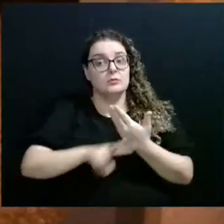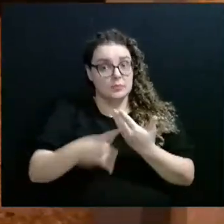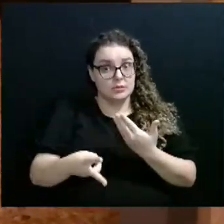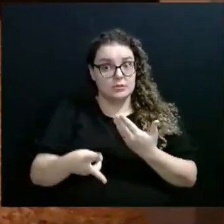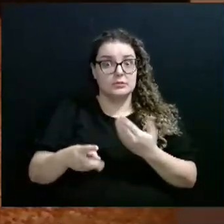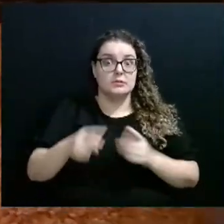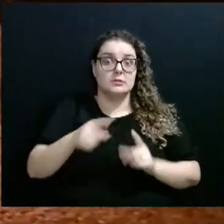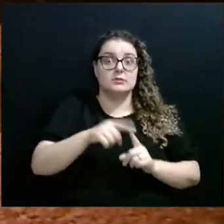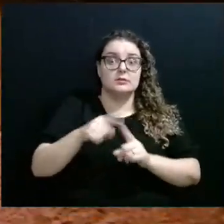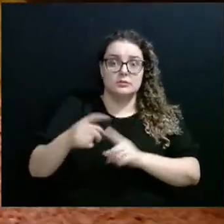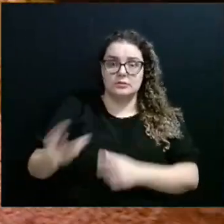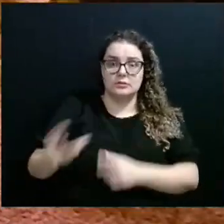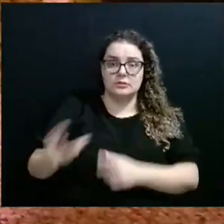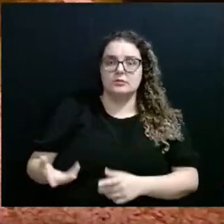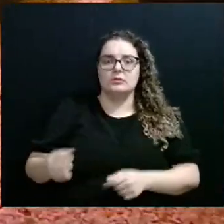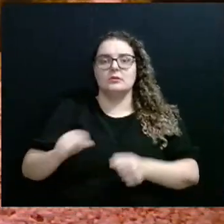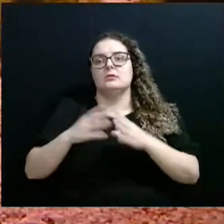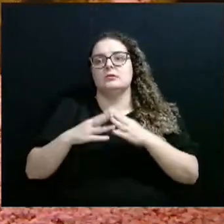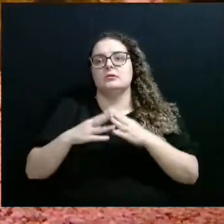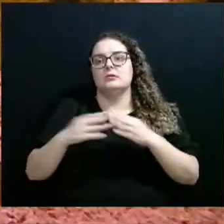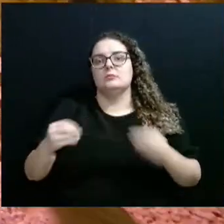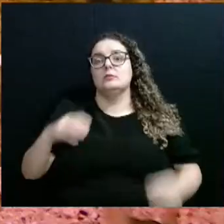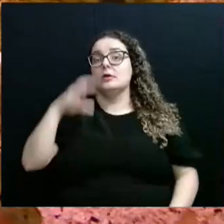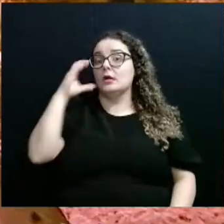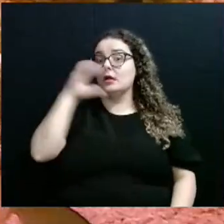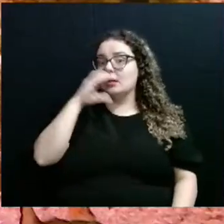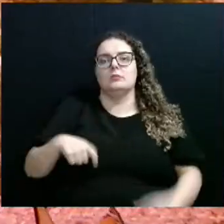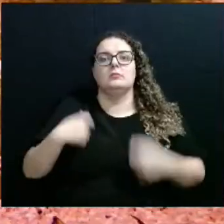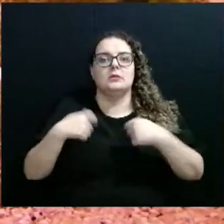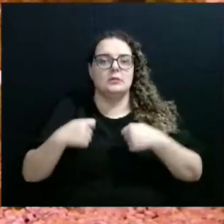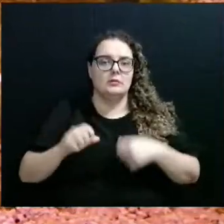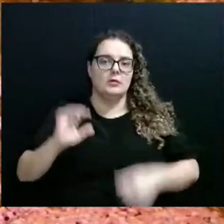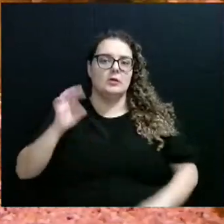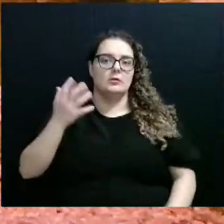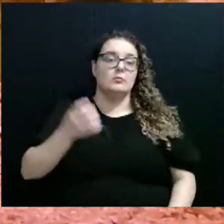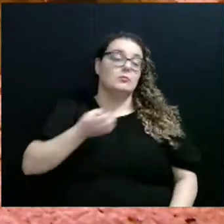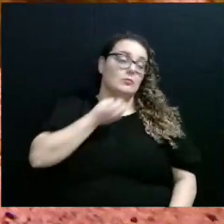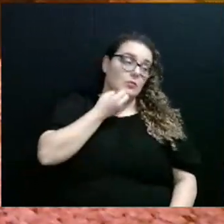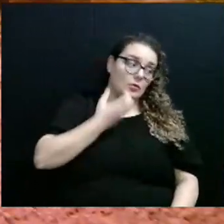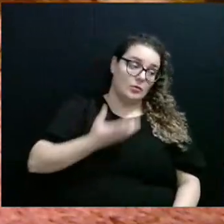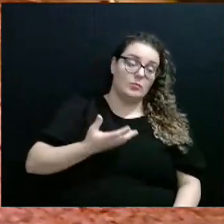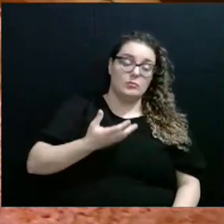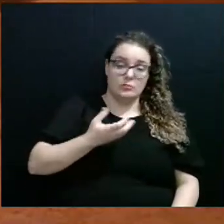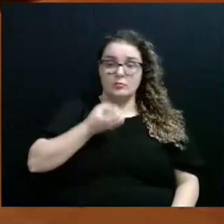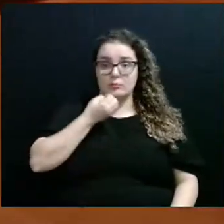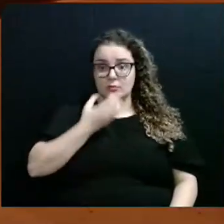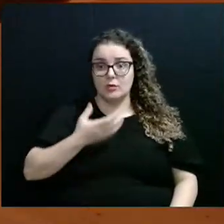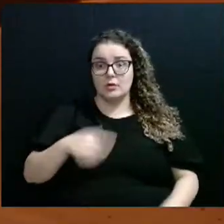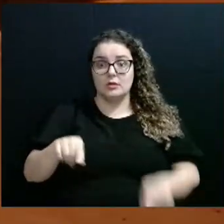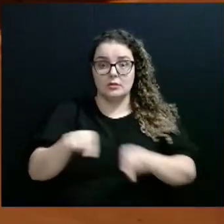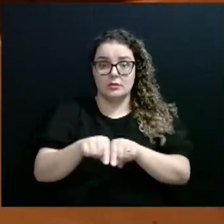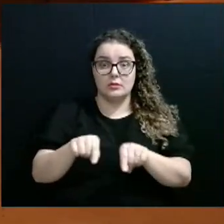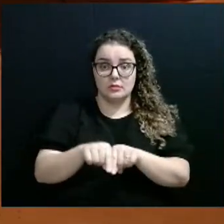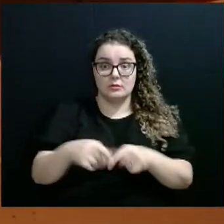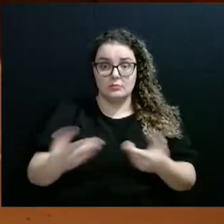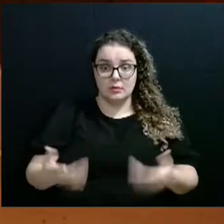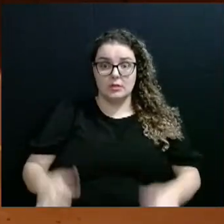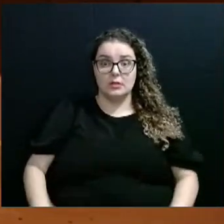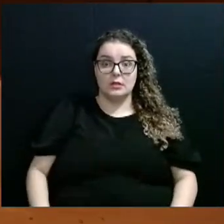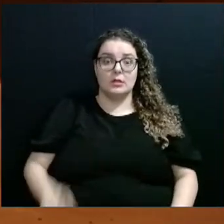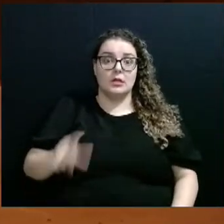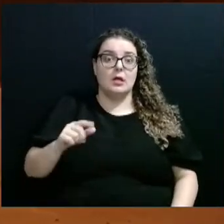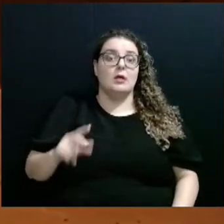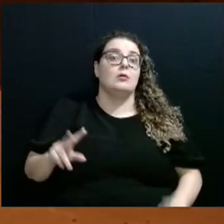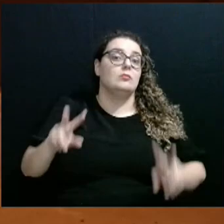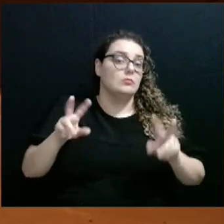que elas desapareçam mais rápido do que deveria acontecer. Boa, muito bom. Inclusive é um assunto que é